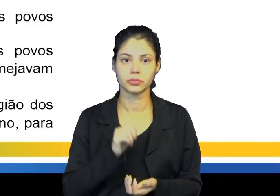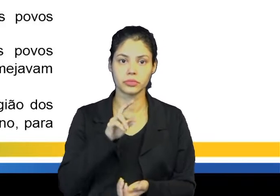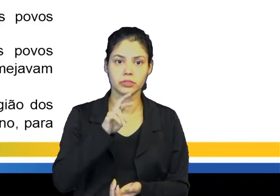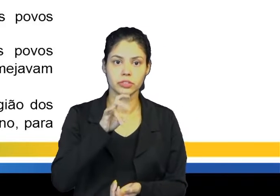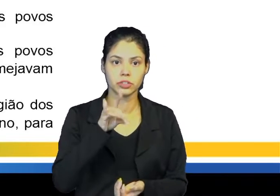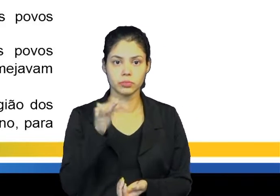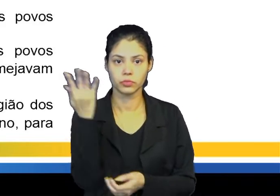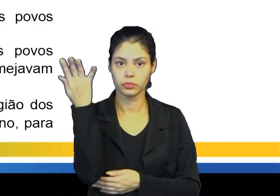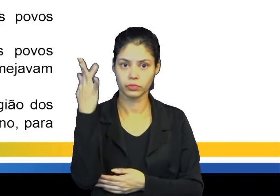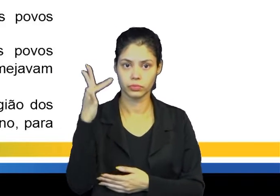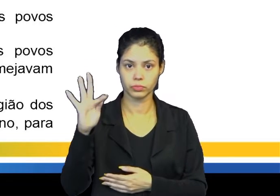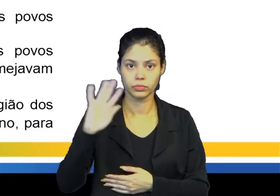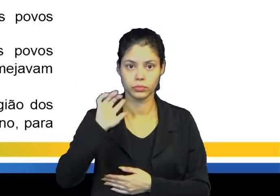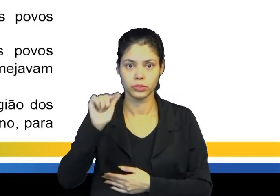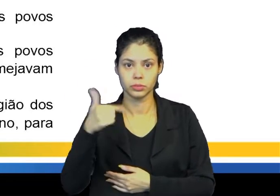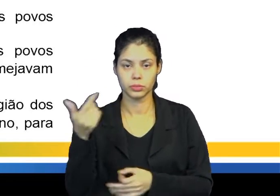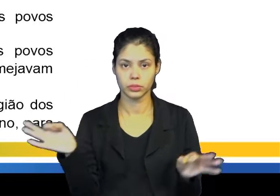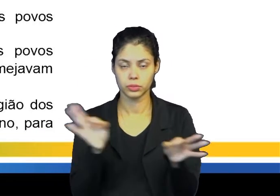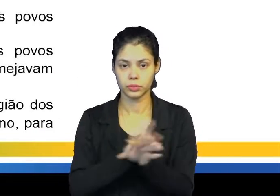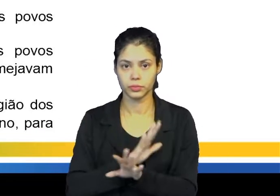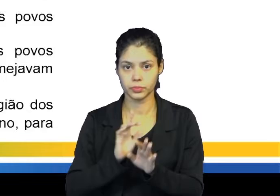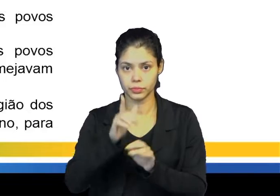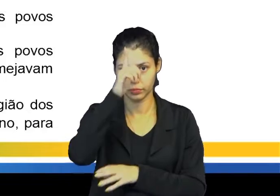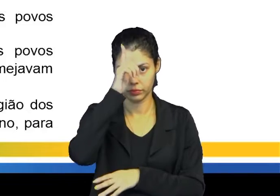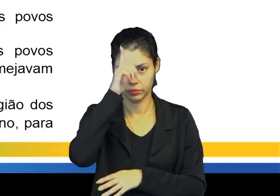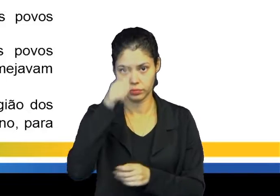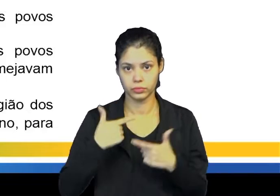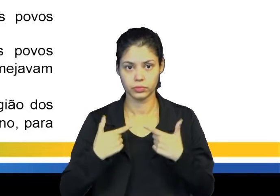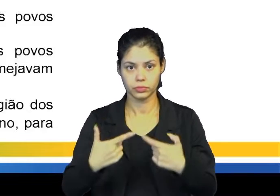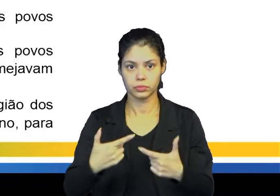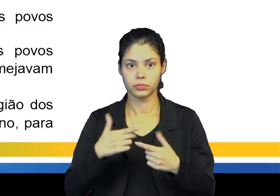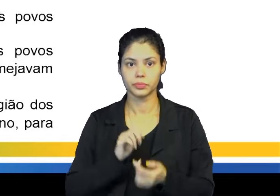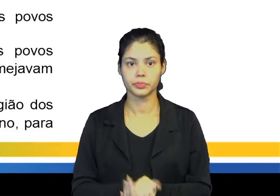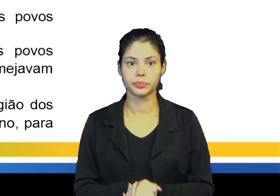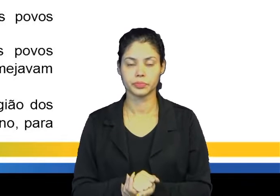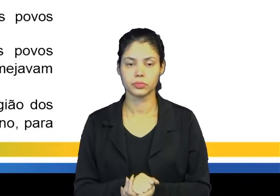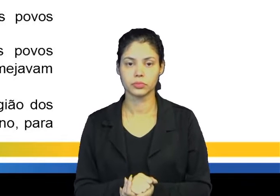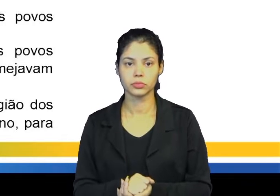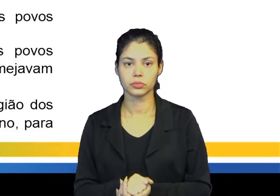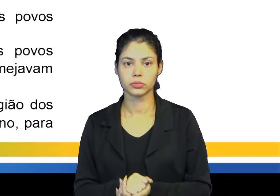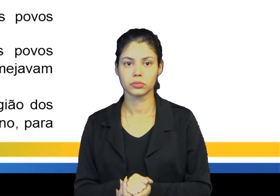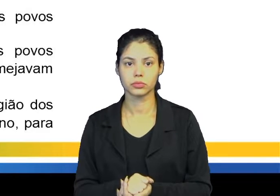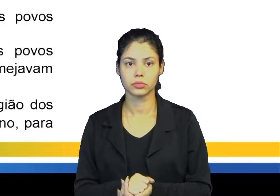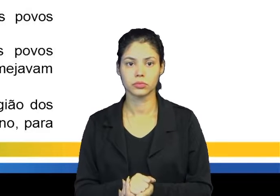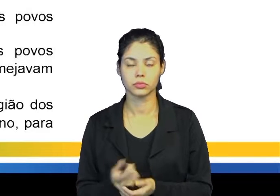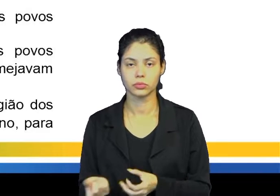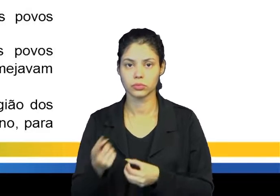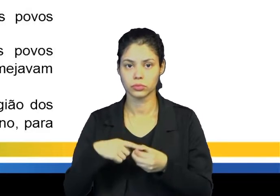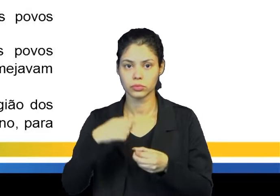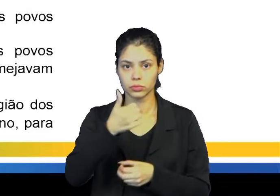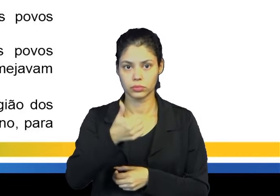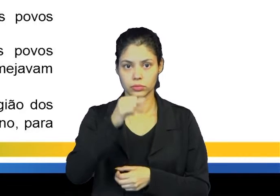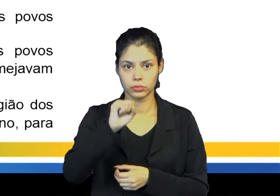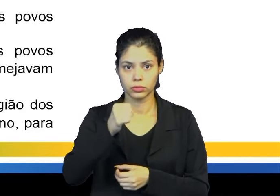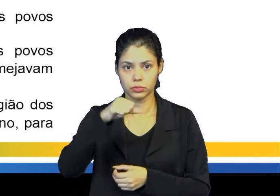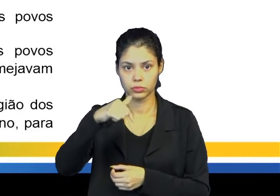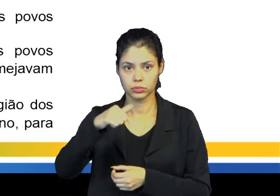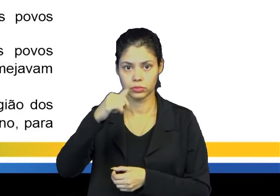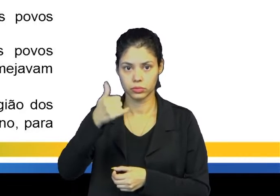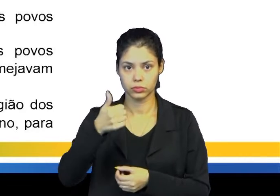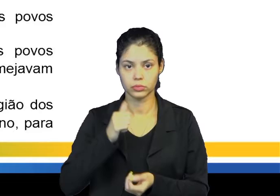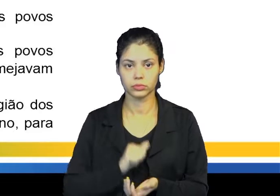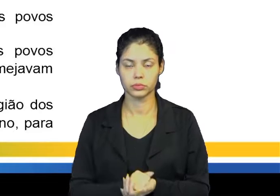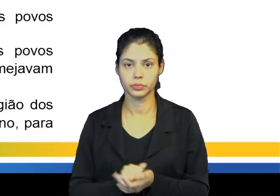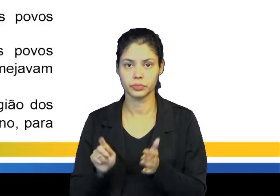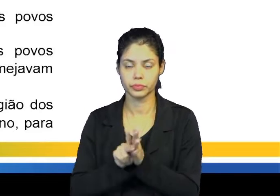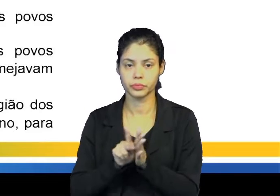revanchismo francês, após a derrota para a Alemanha na Guerra Franco-Prussiana, pretendia retomar alguns territórios perdidos aí para a